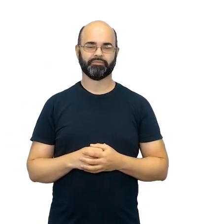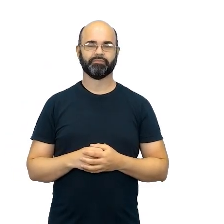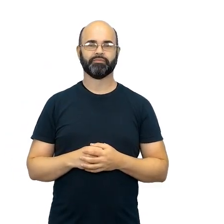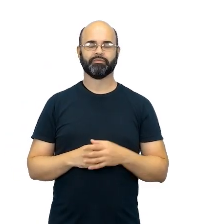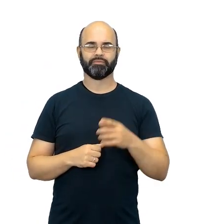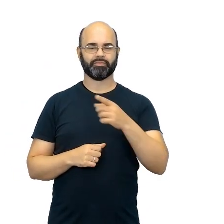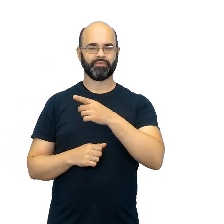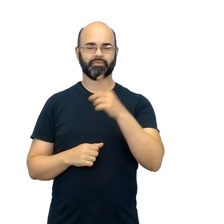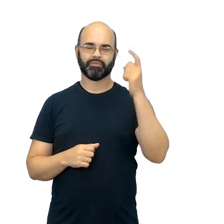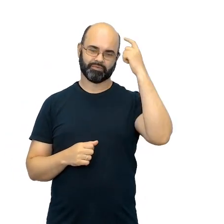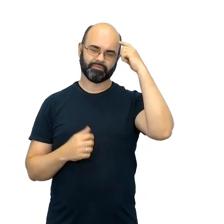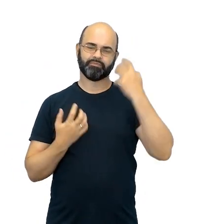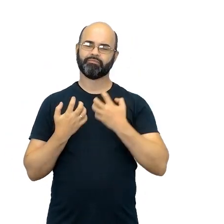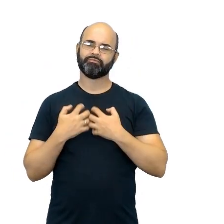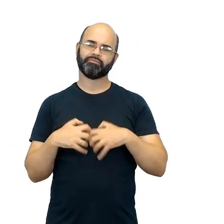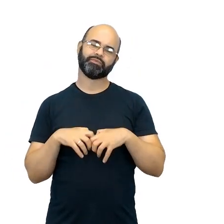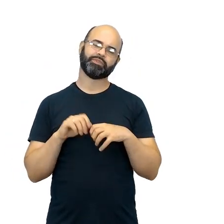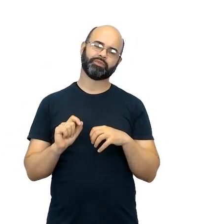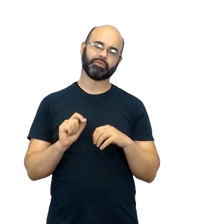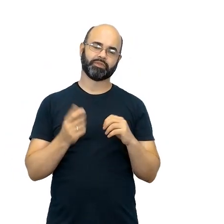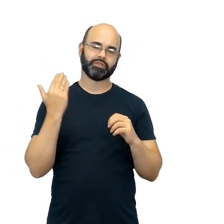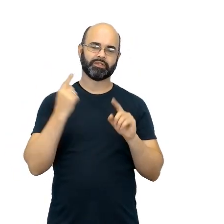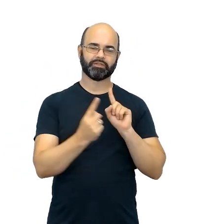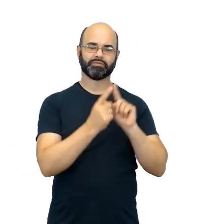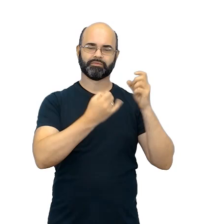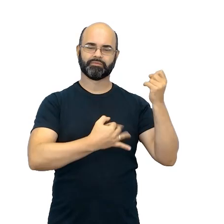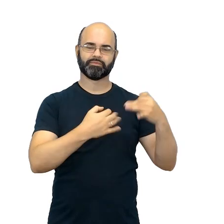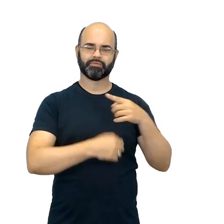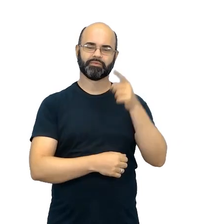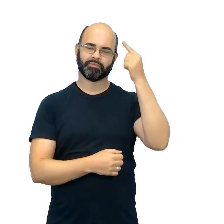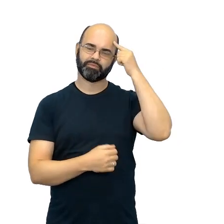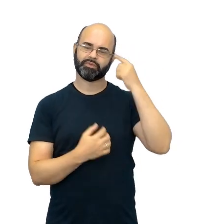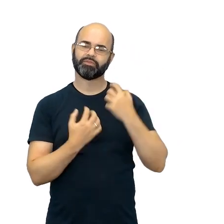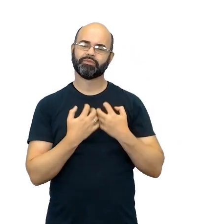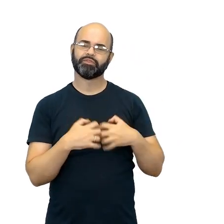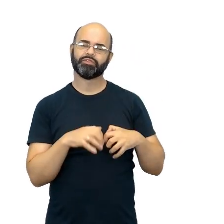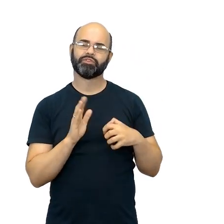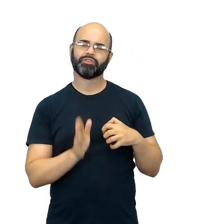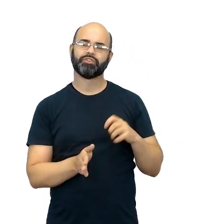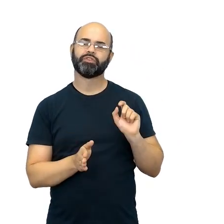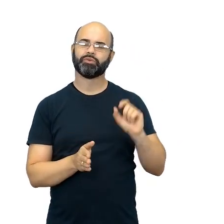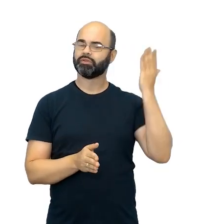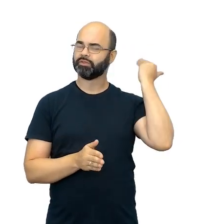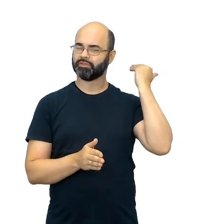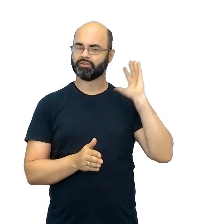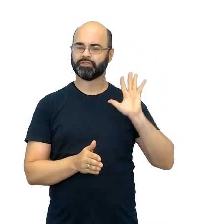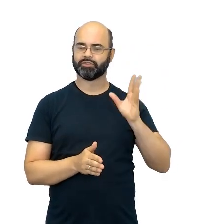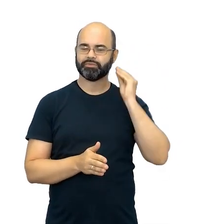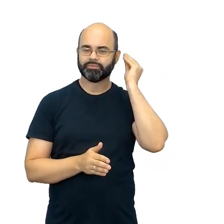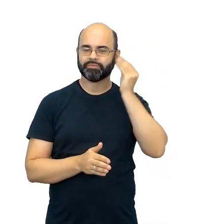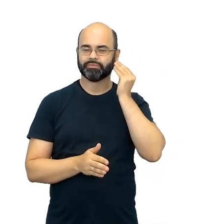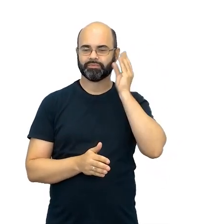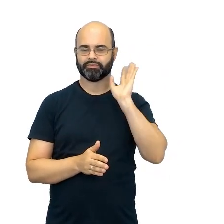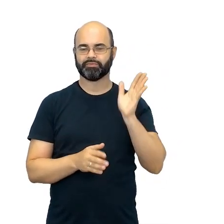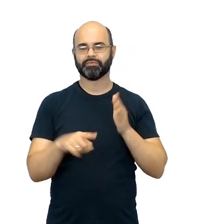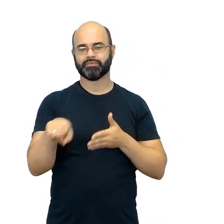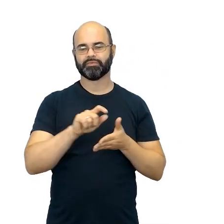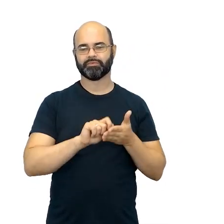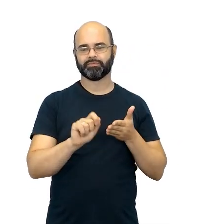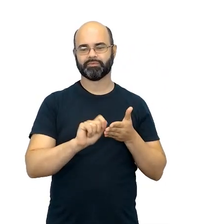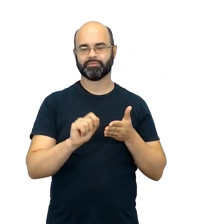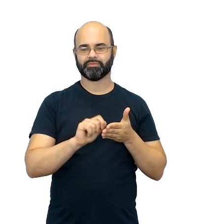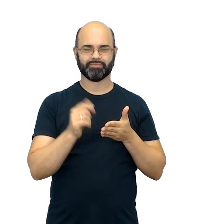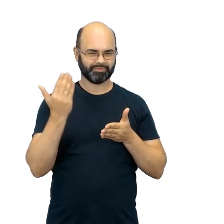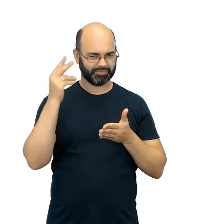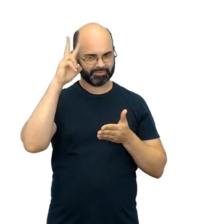vocês pensaram sobre isso, né, da formação passada? Vamos evoluir isso daí, então, né, no nosso caderninho de relato